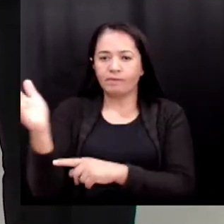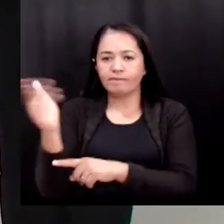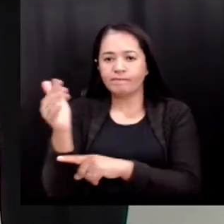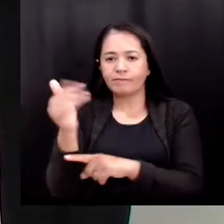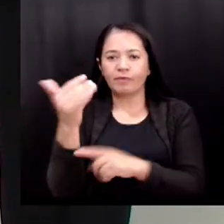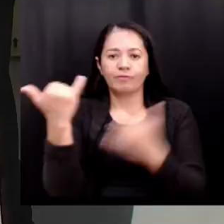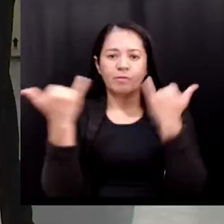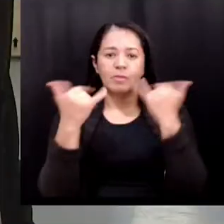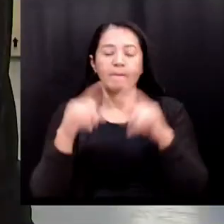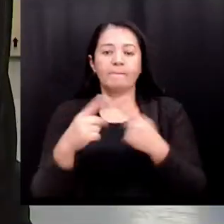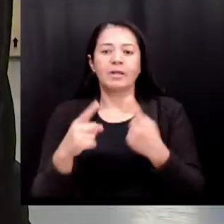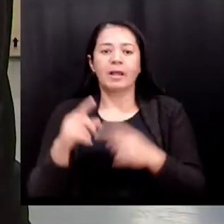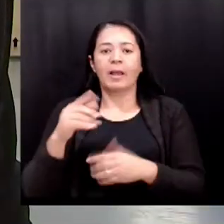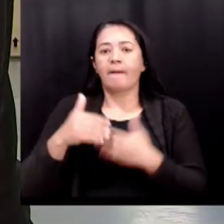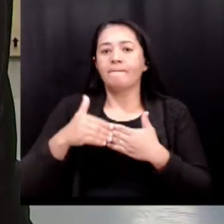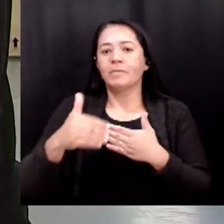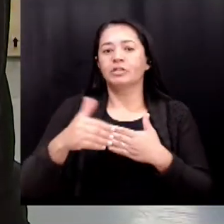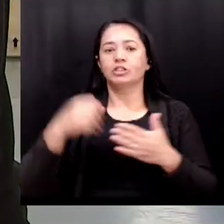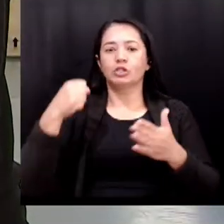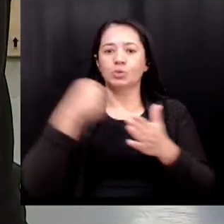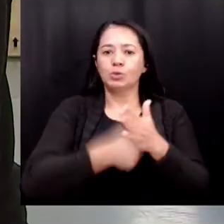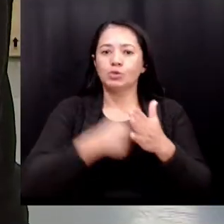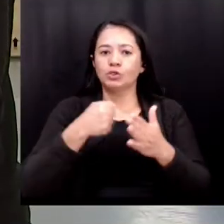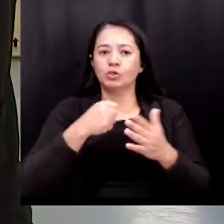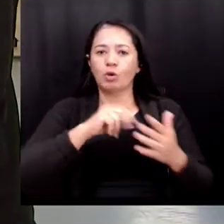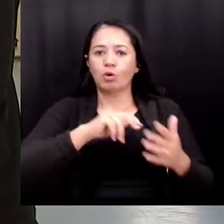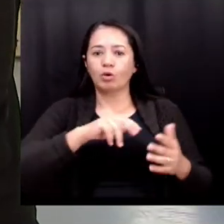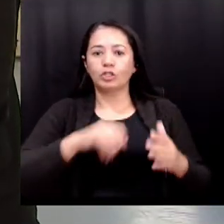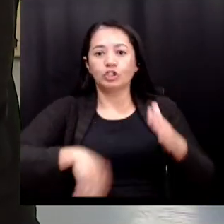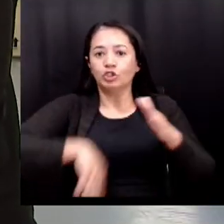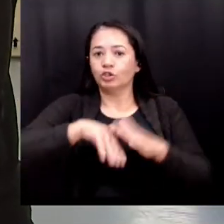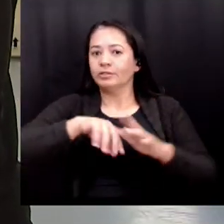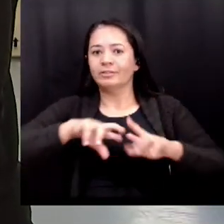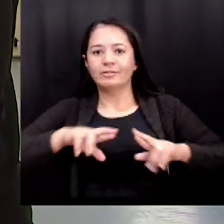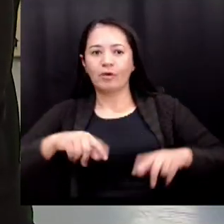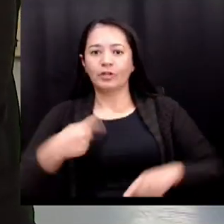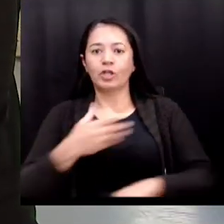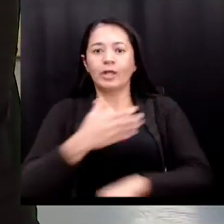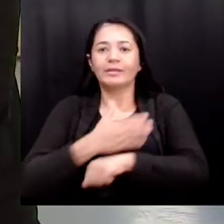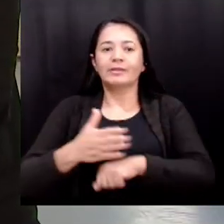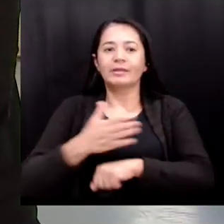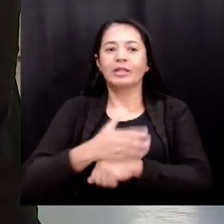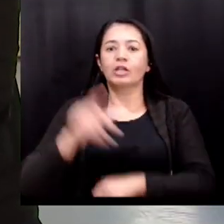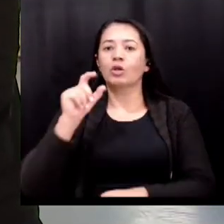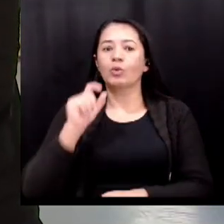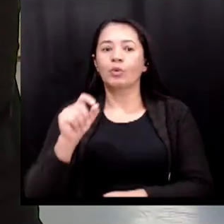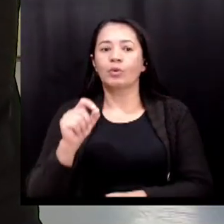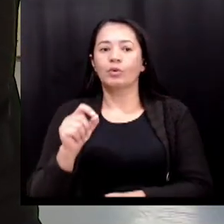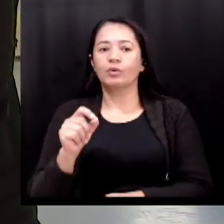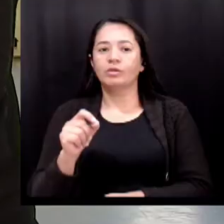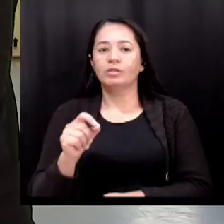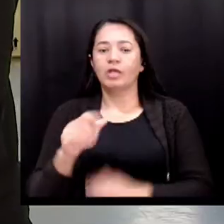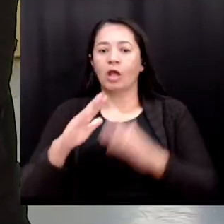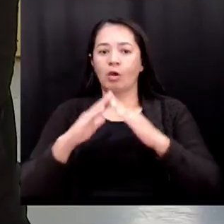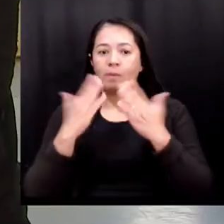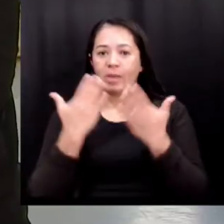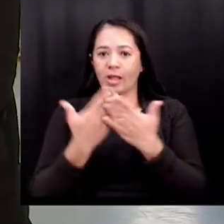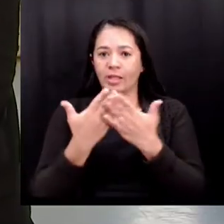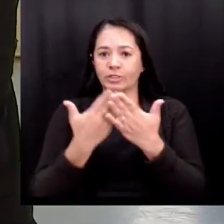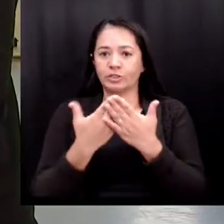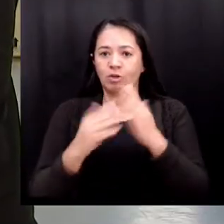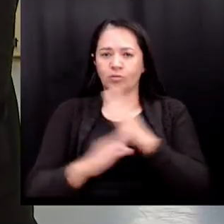parte de socos e chutes. O que a gente treina aqui é uma escola samurai